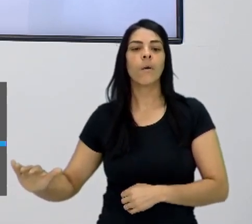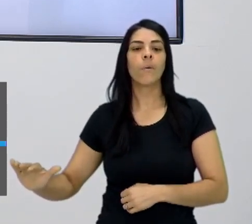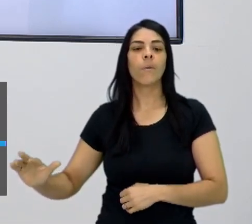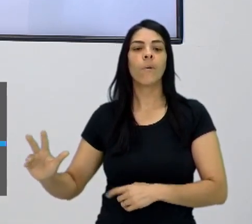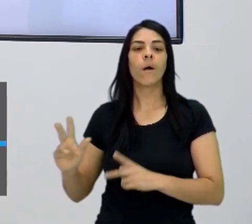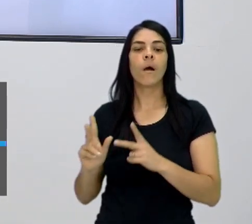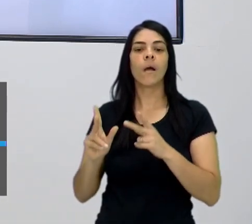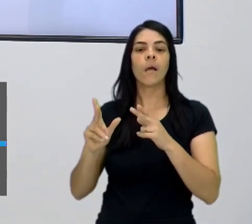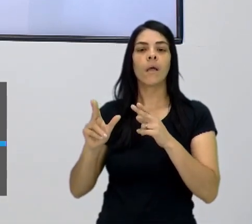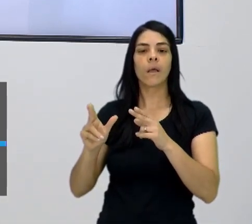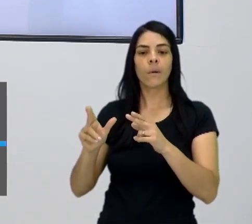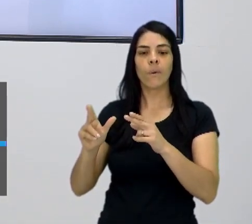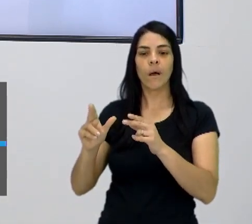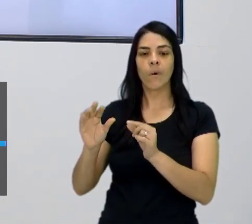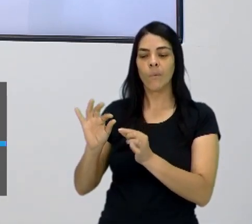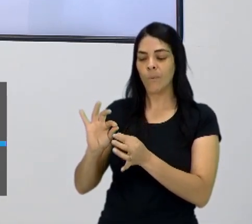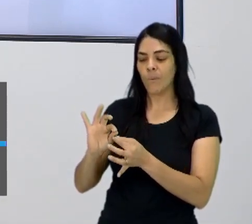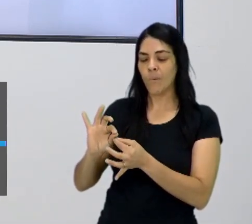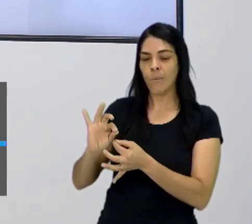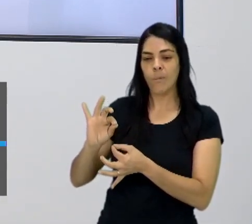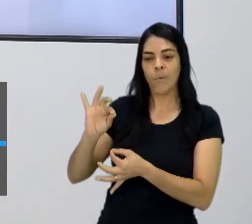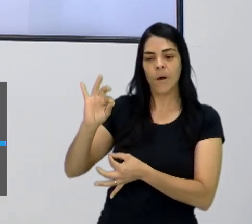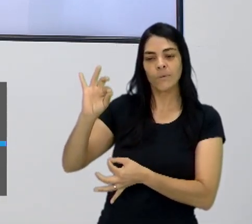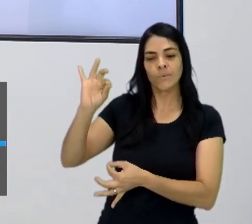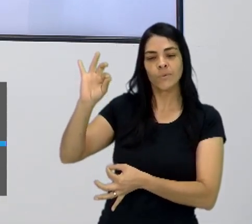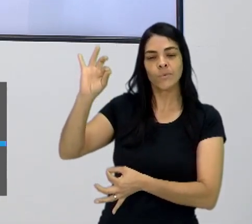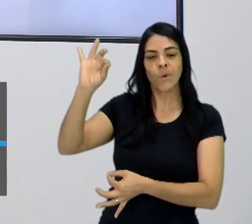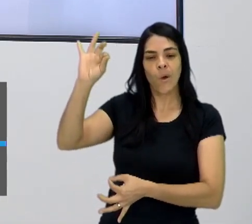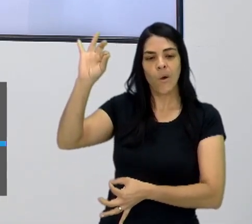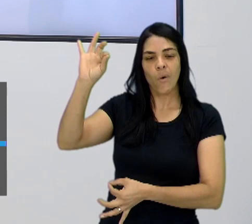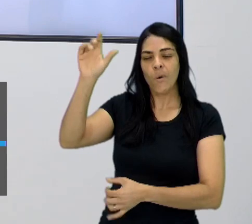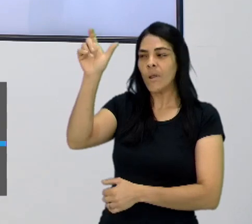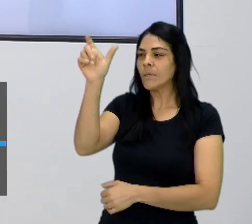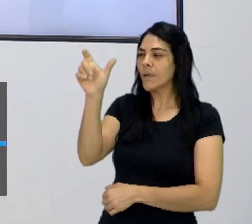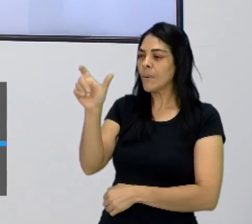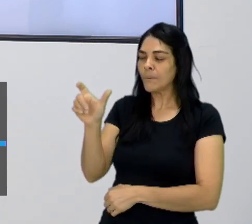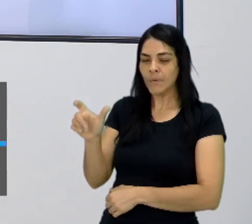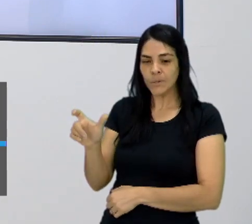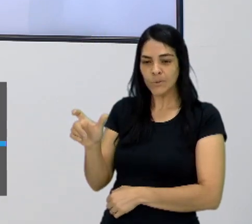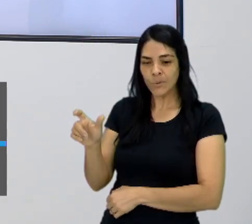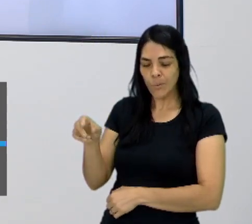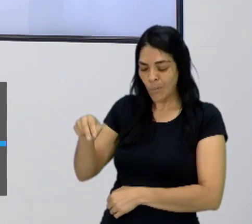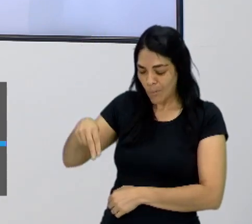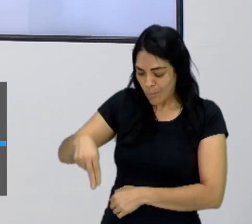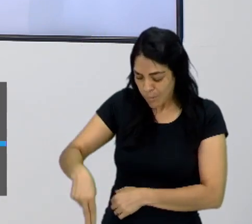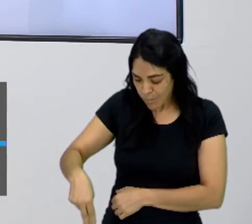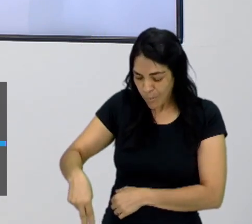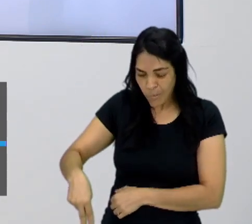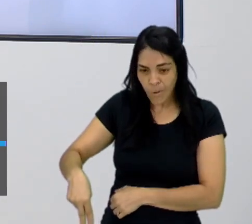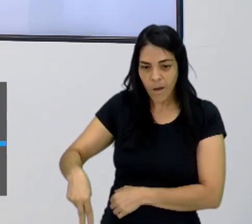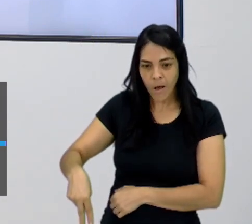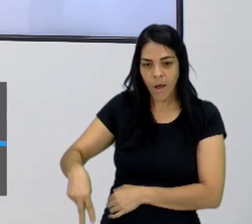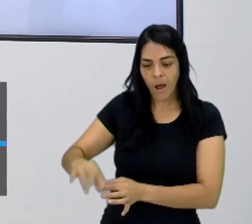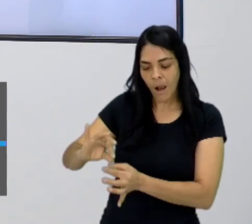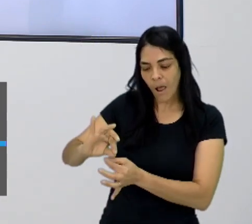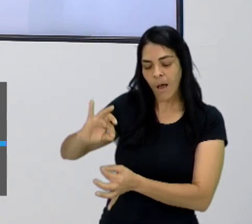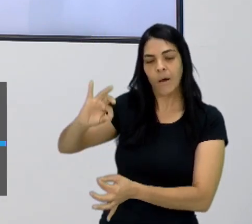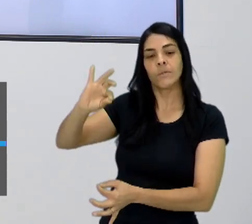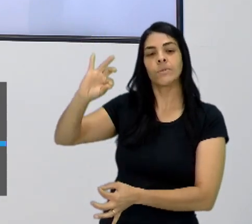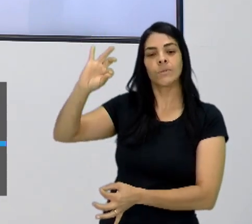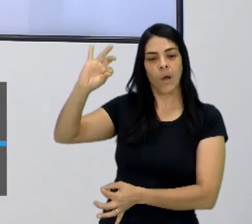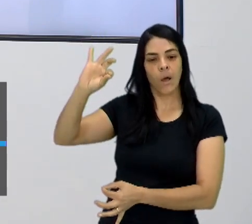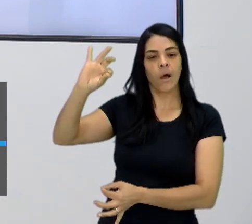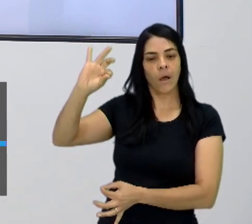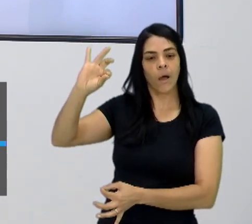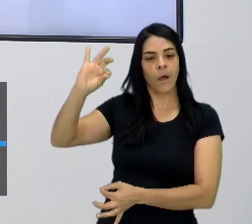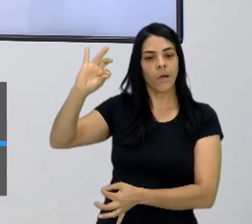à altura de qualquer objeto, por exemplo, de uma pessoa, de uma estaca, que foi o que ele colocou, e a altura que ele projeta. Dizer que é